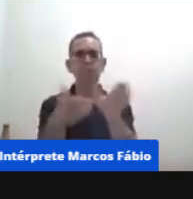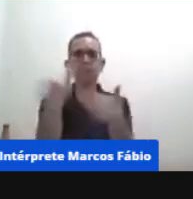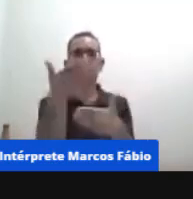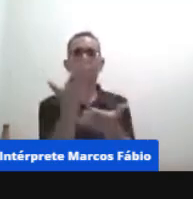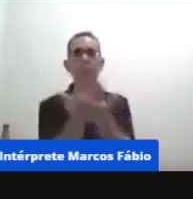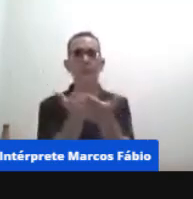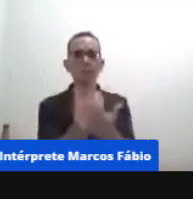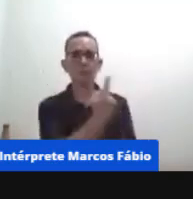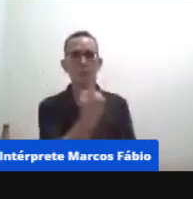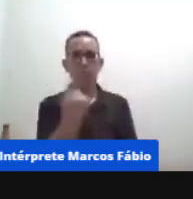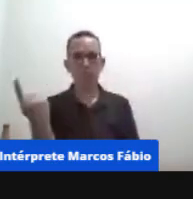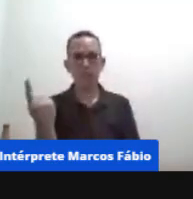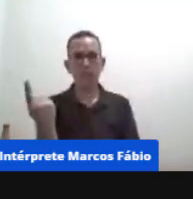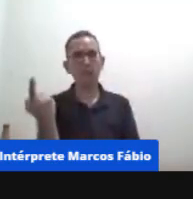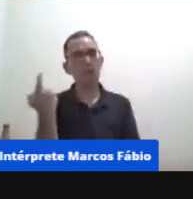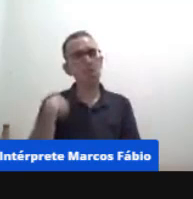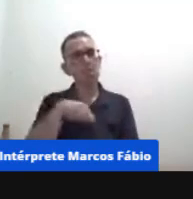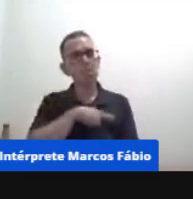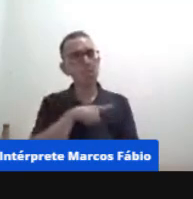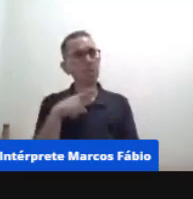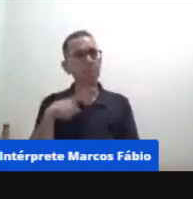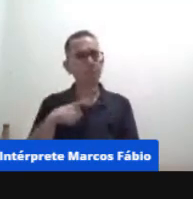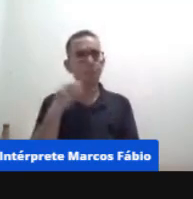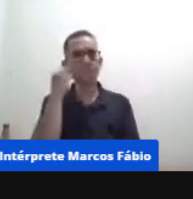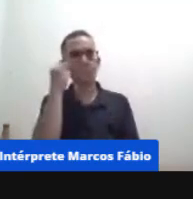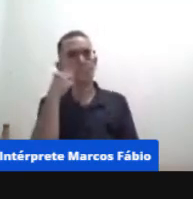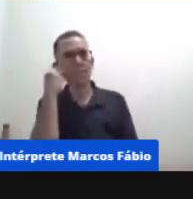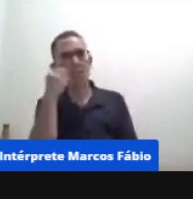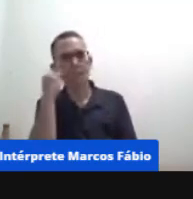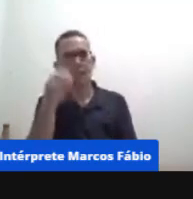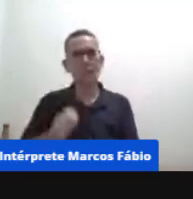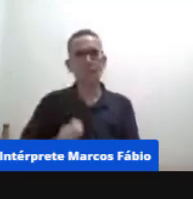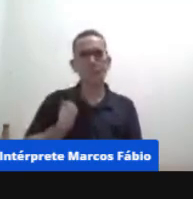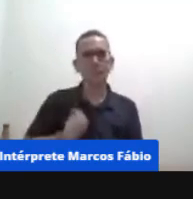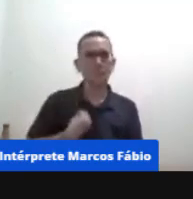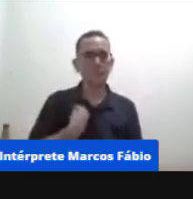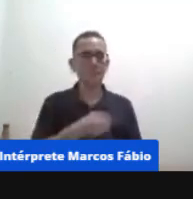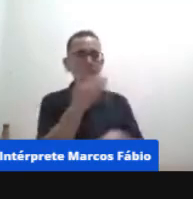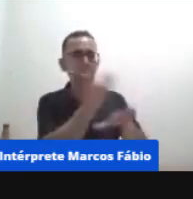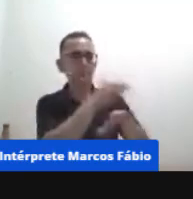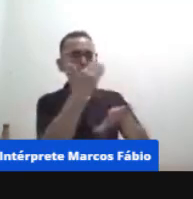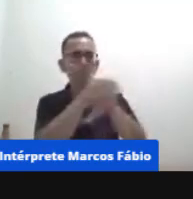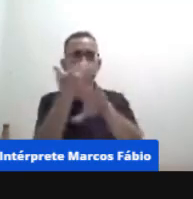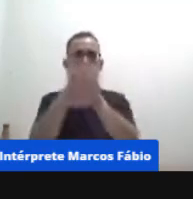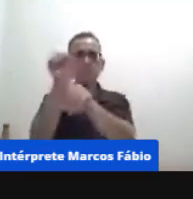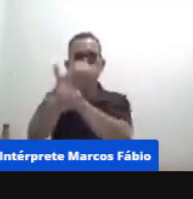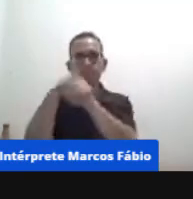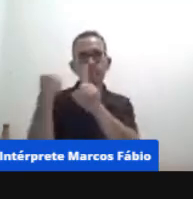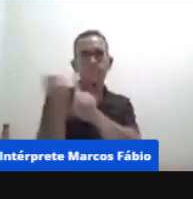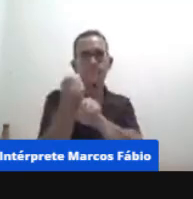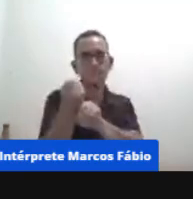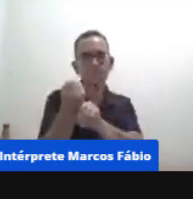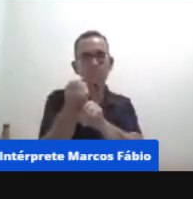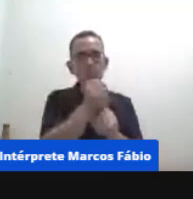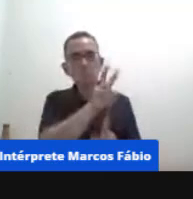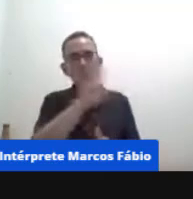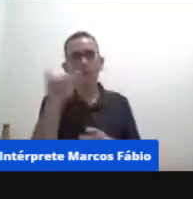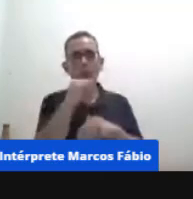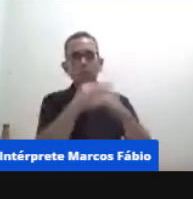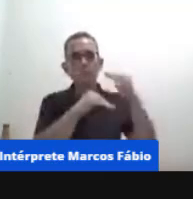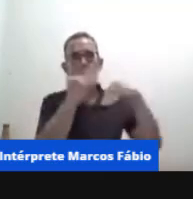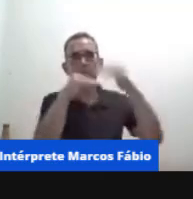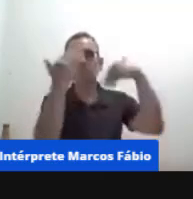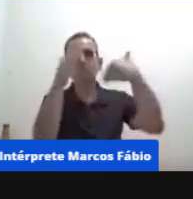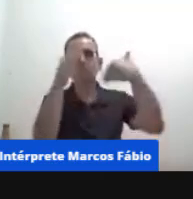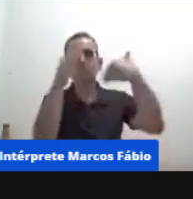escolares, a gente traz junto vivências, a gente traz junto habilidades sociais que vão se desenvolvendo